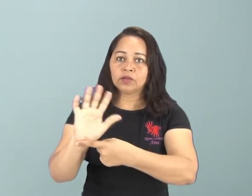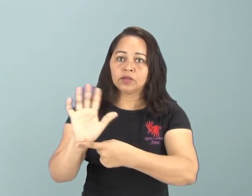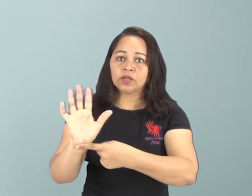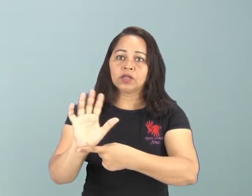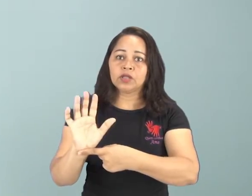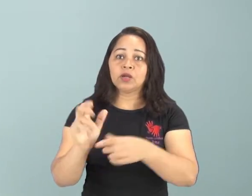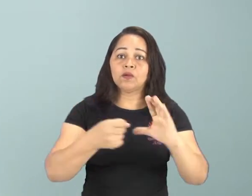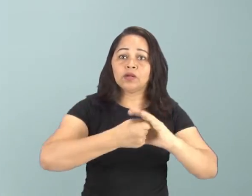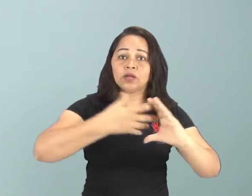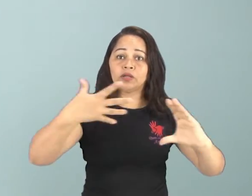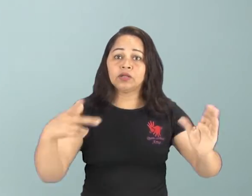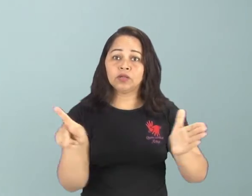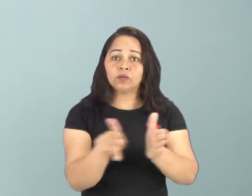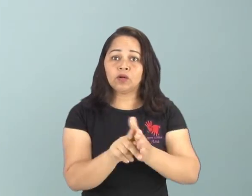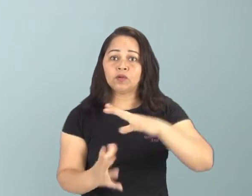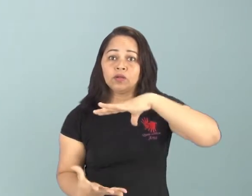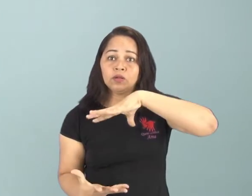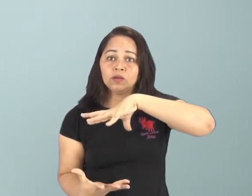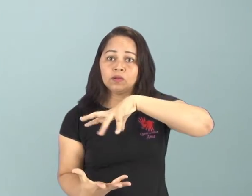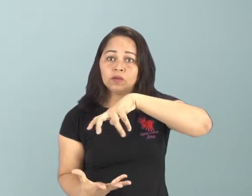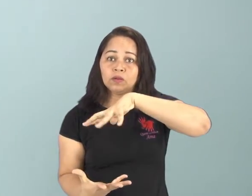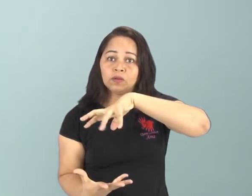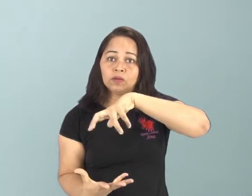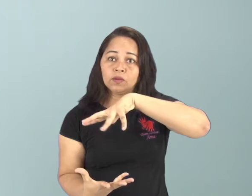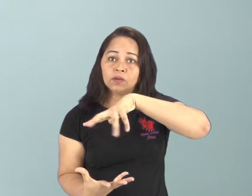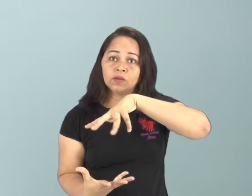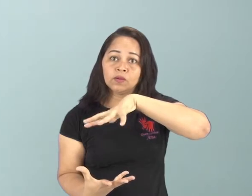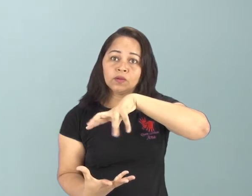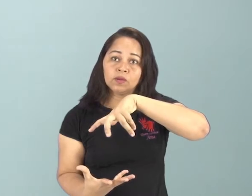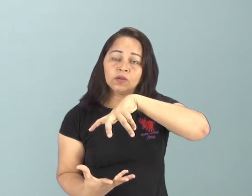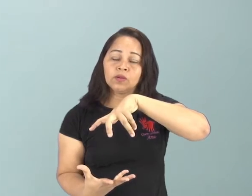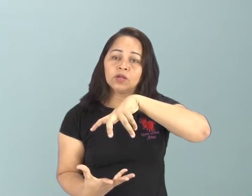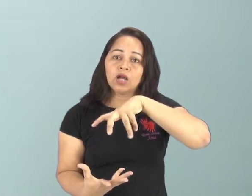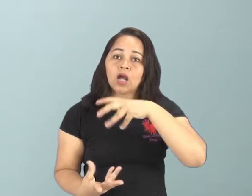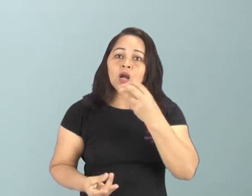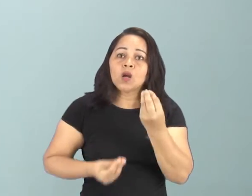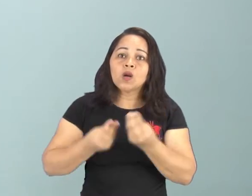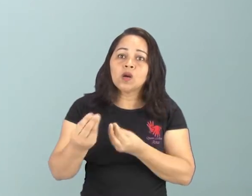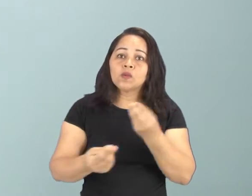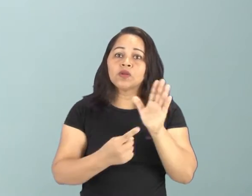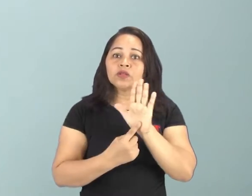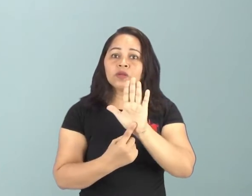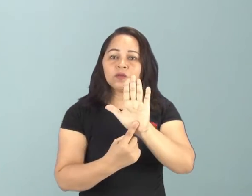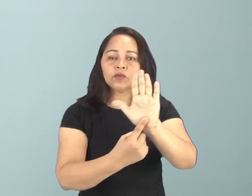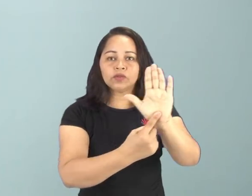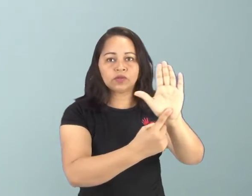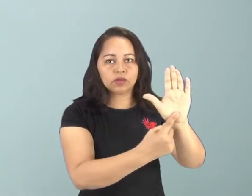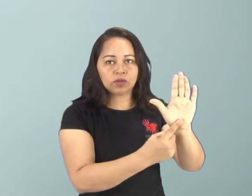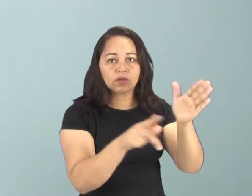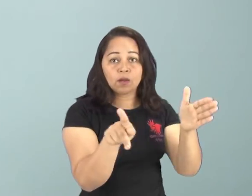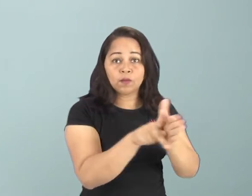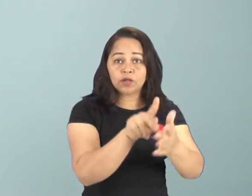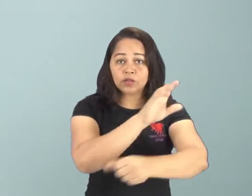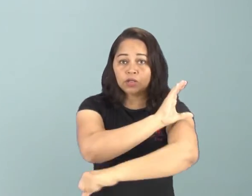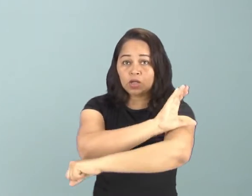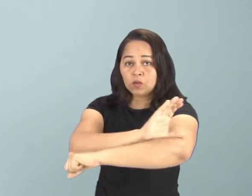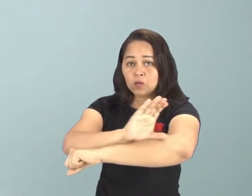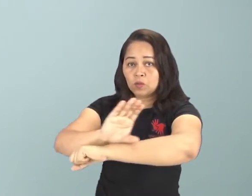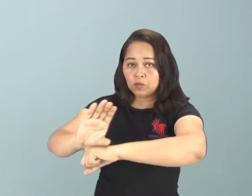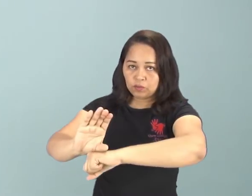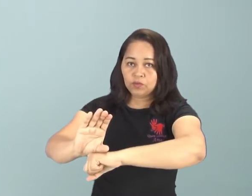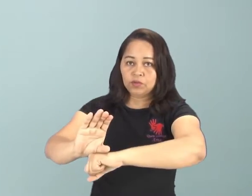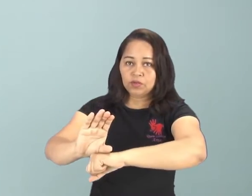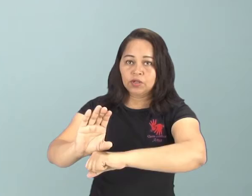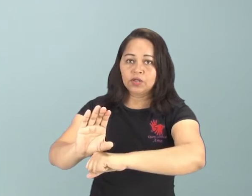certo? E aí nós vemos como eles conseguem e estão transmitindo, né, parte da sua cultura através dos